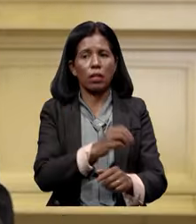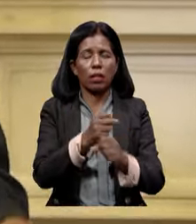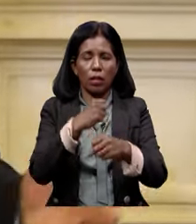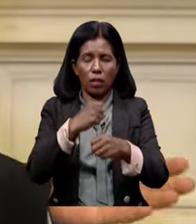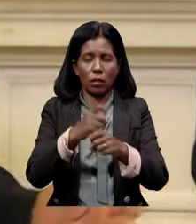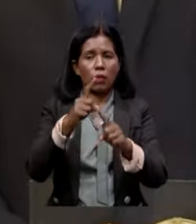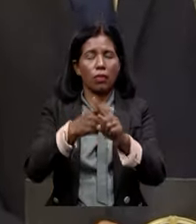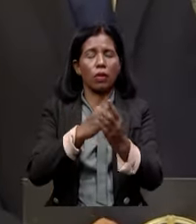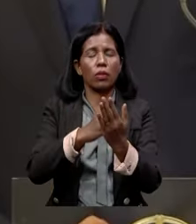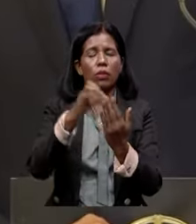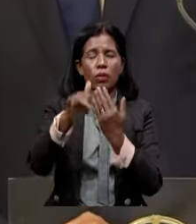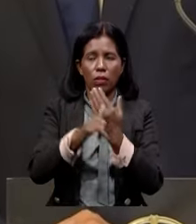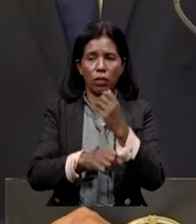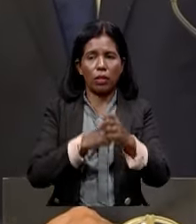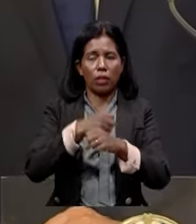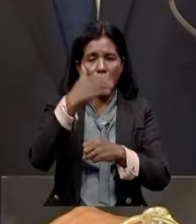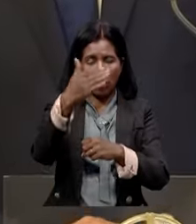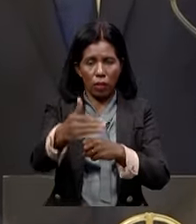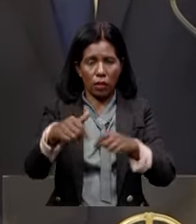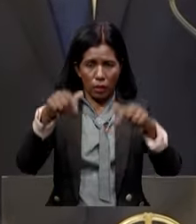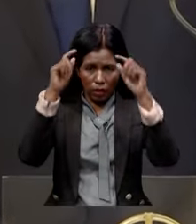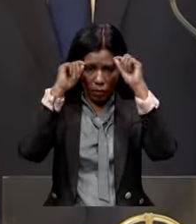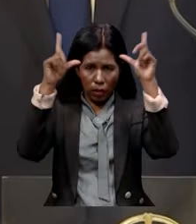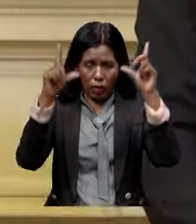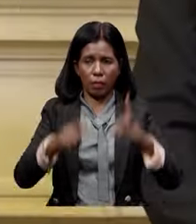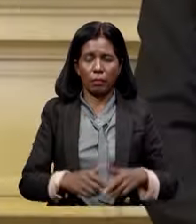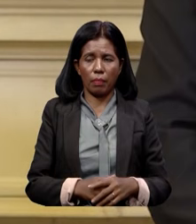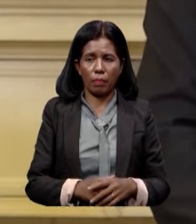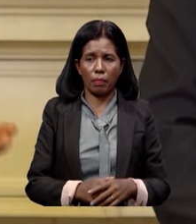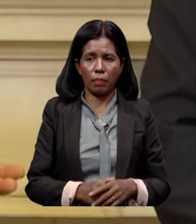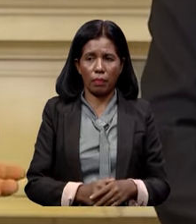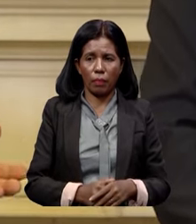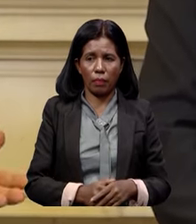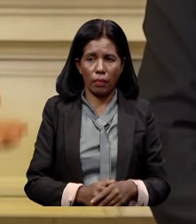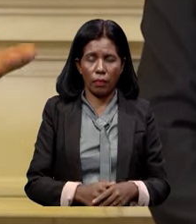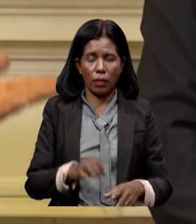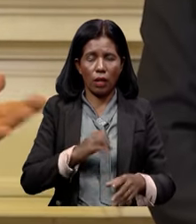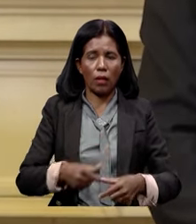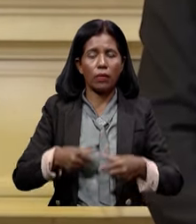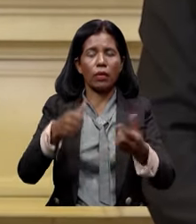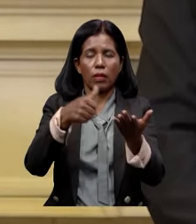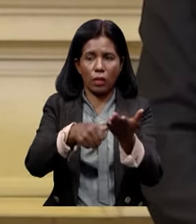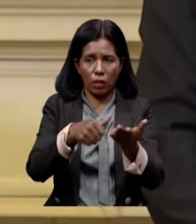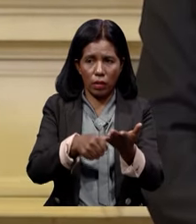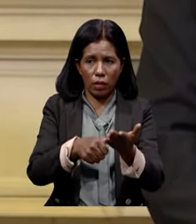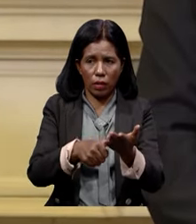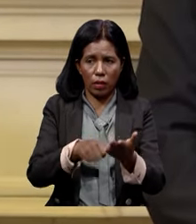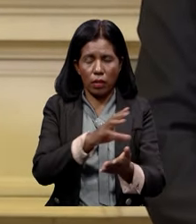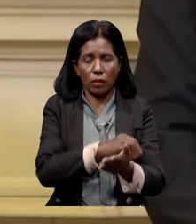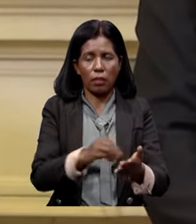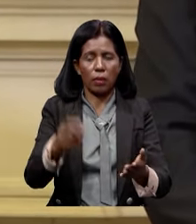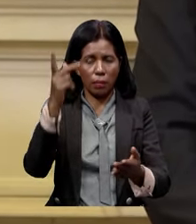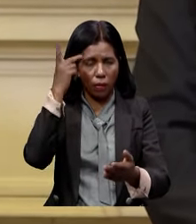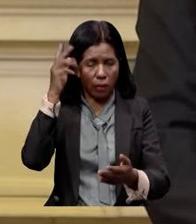realiza em Fulan Junho, Tinanguin e Timor-Leste. Repito aqui o convite a si, Sr.